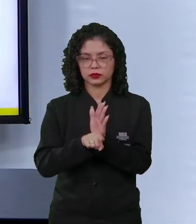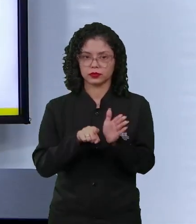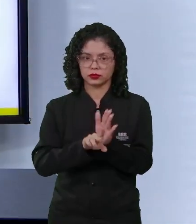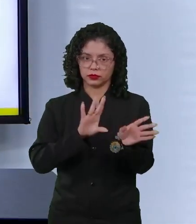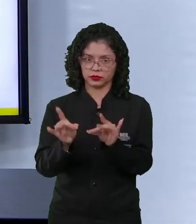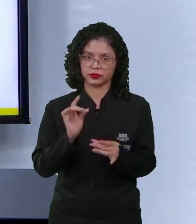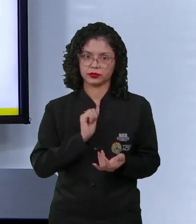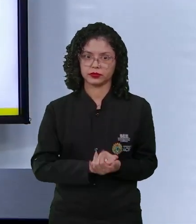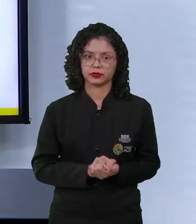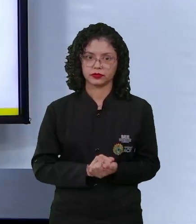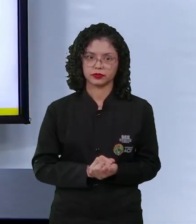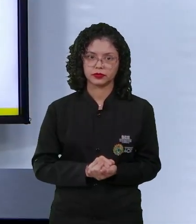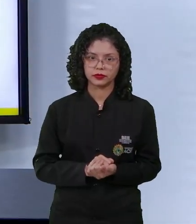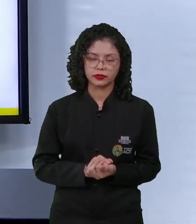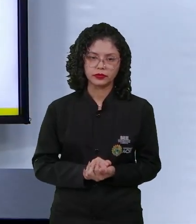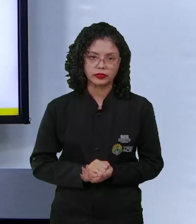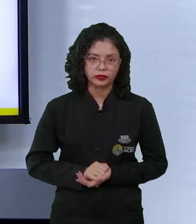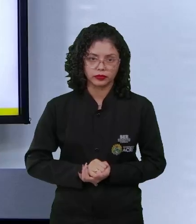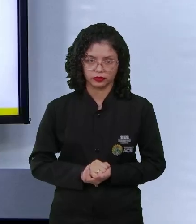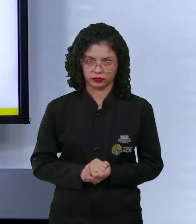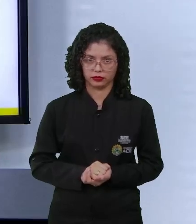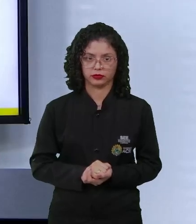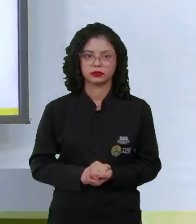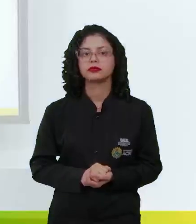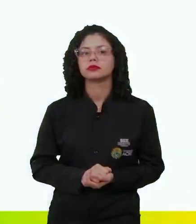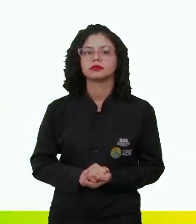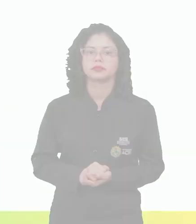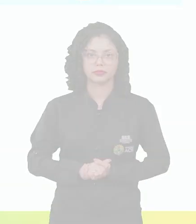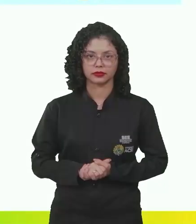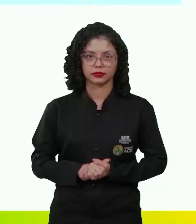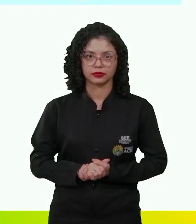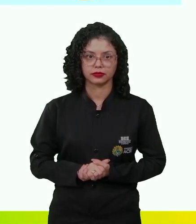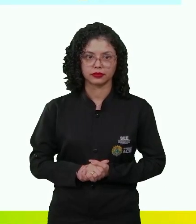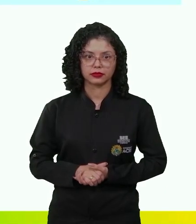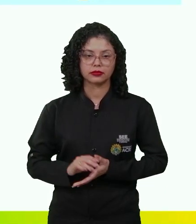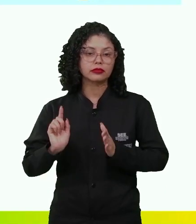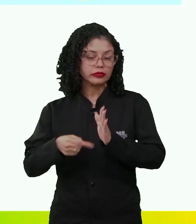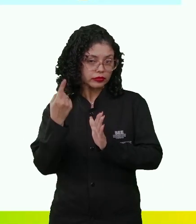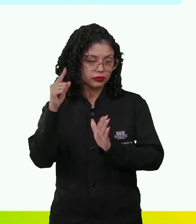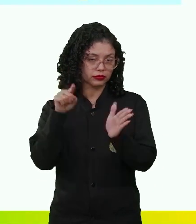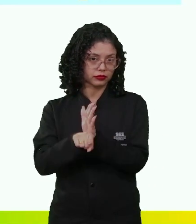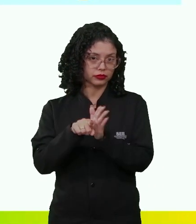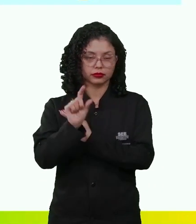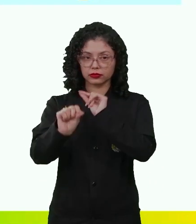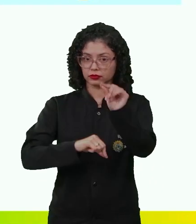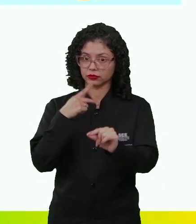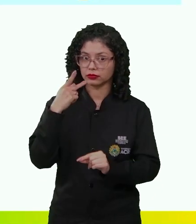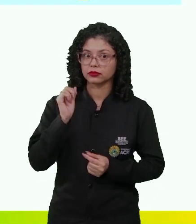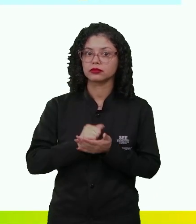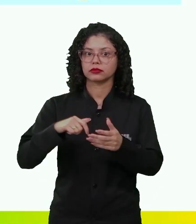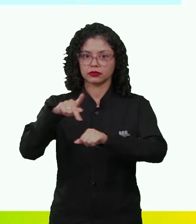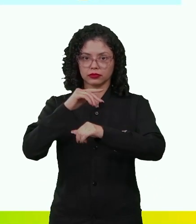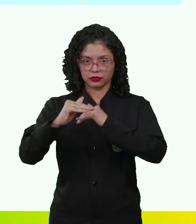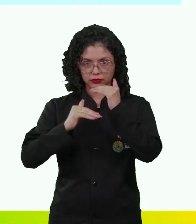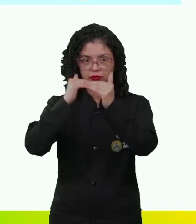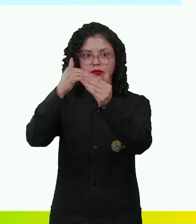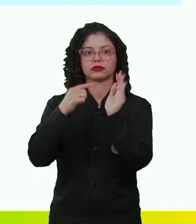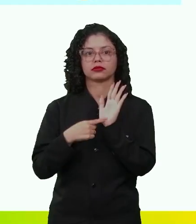trouxe para ilustrar a nossa aula. Vamos a elas? A primeira questão diz o seguinte: os